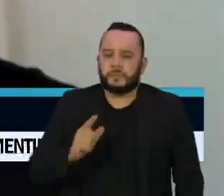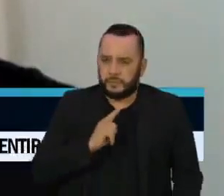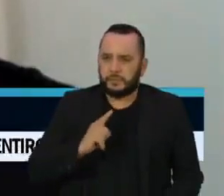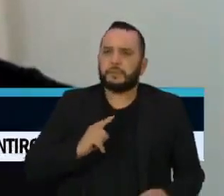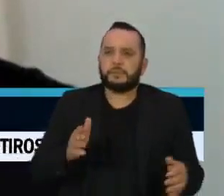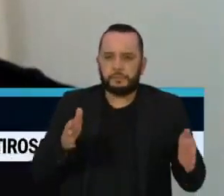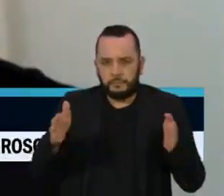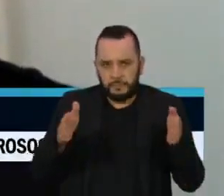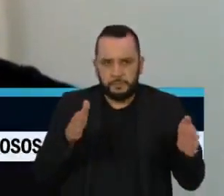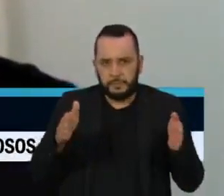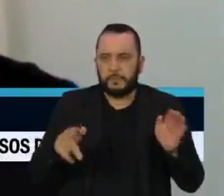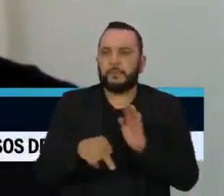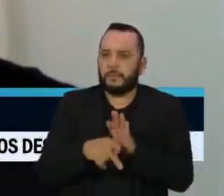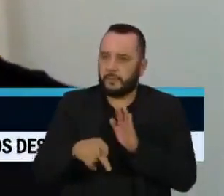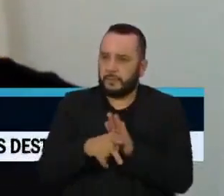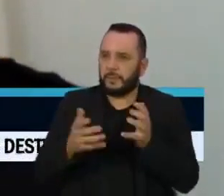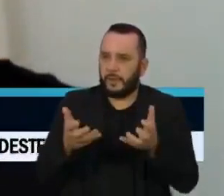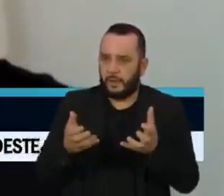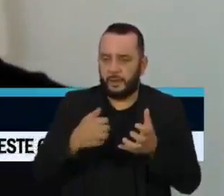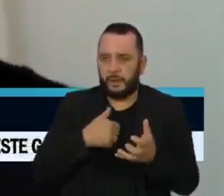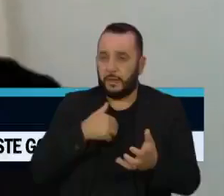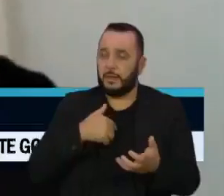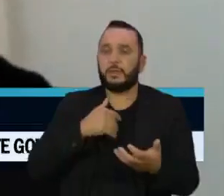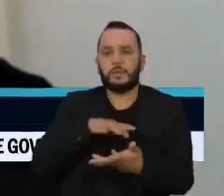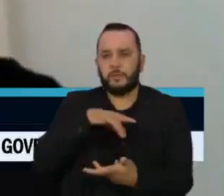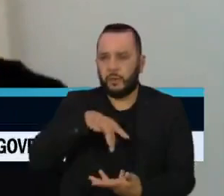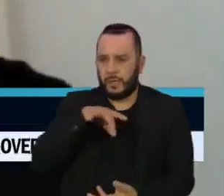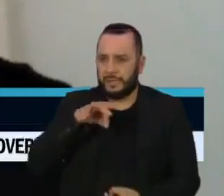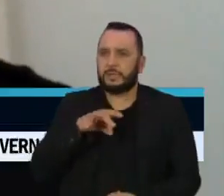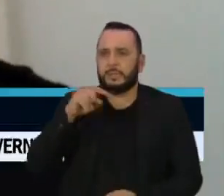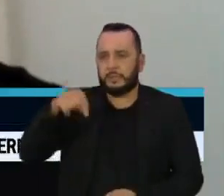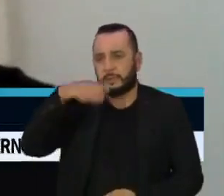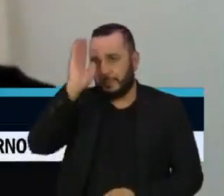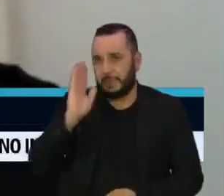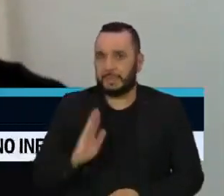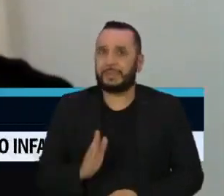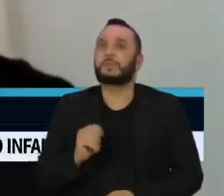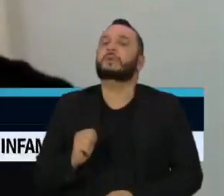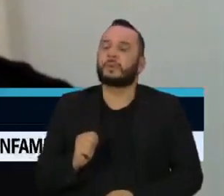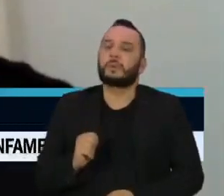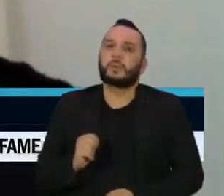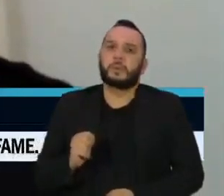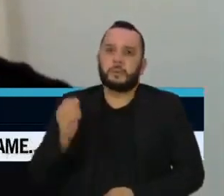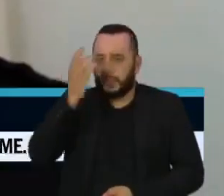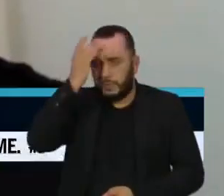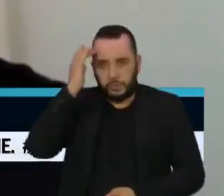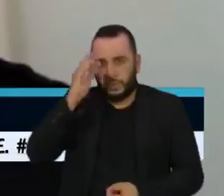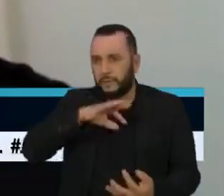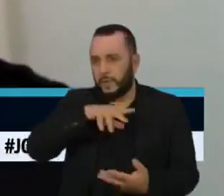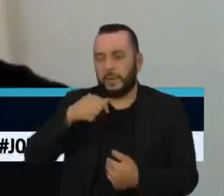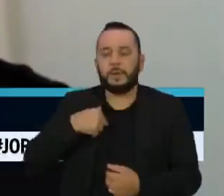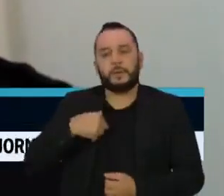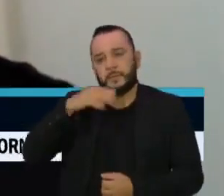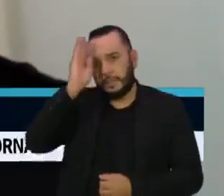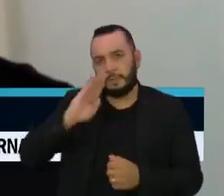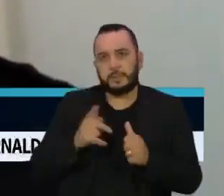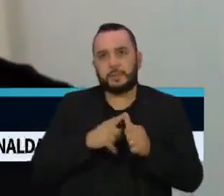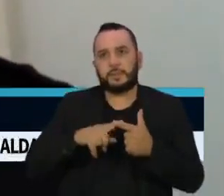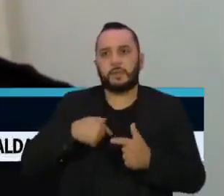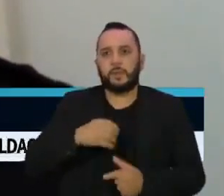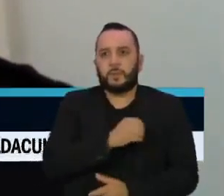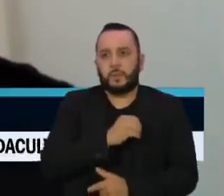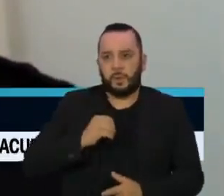pela democracia brasileira, com a adesão de personalidades de todo o mundo. O Brasil, como Hungria, Polônia e